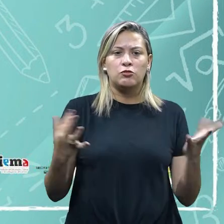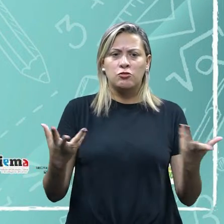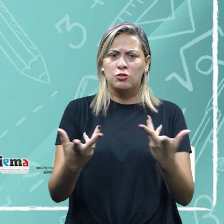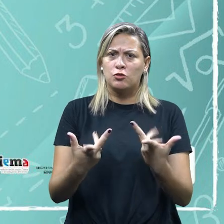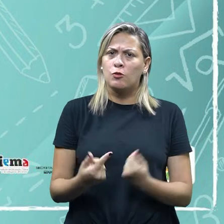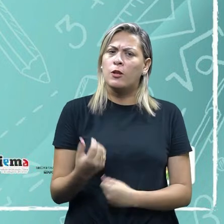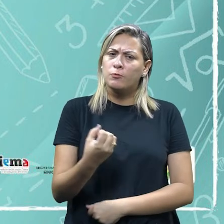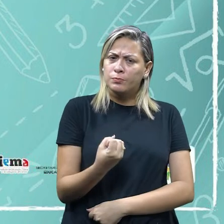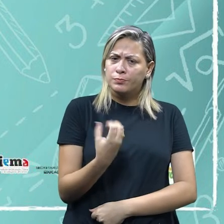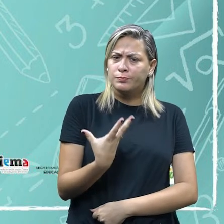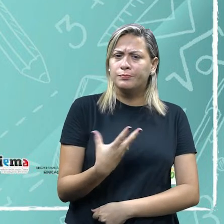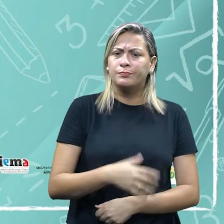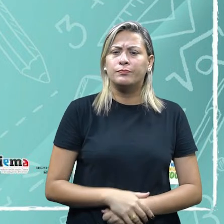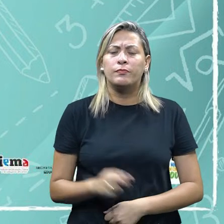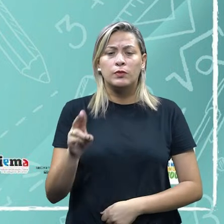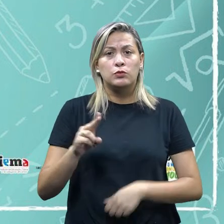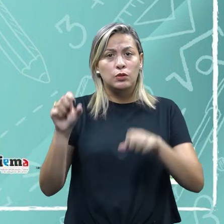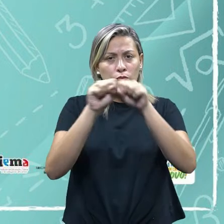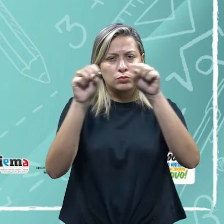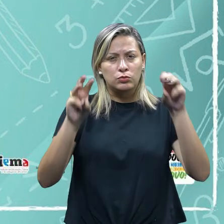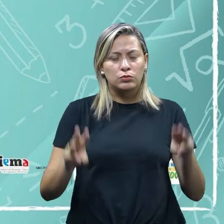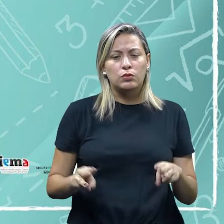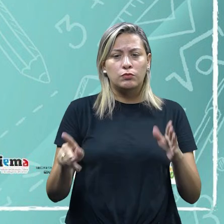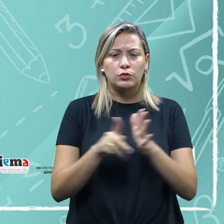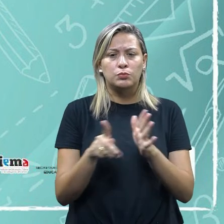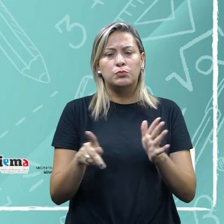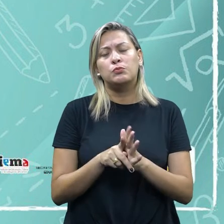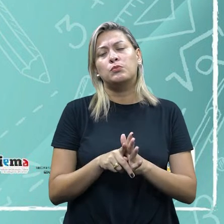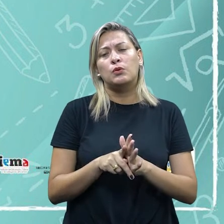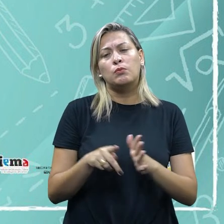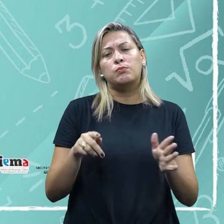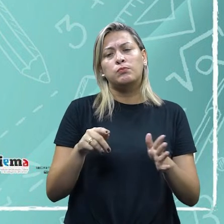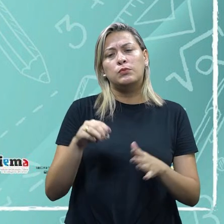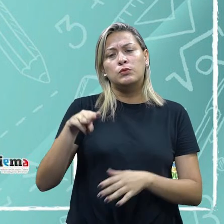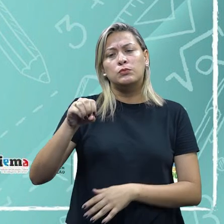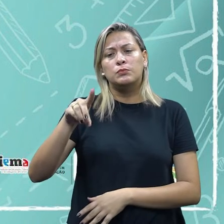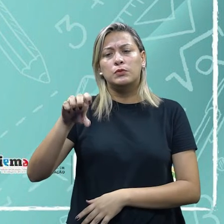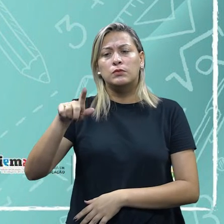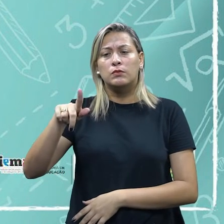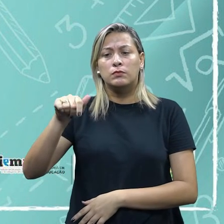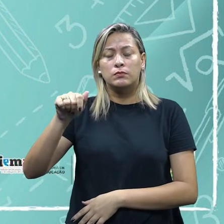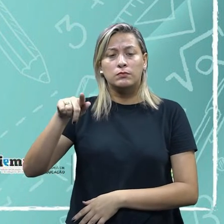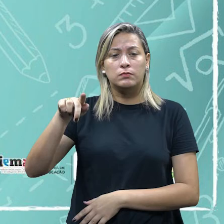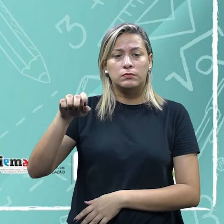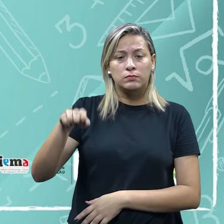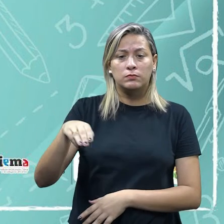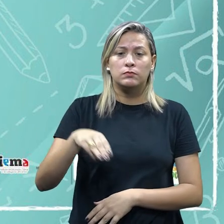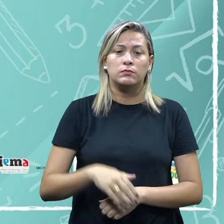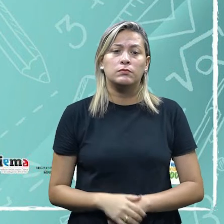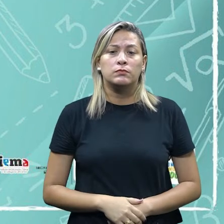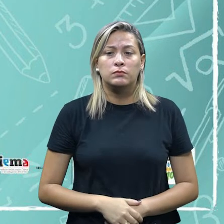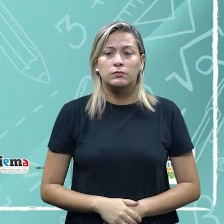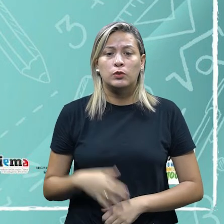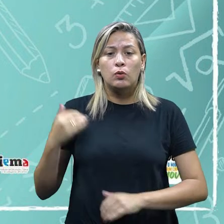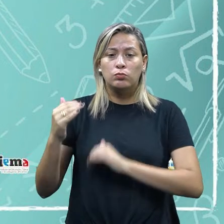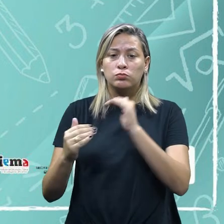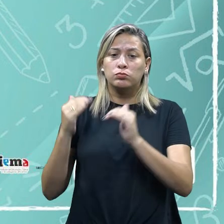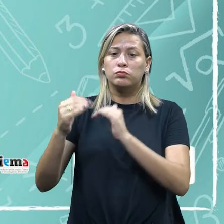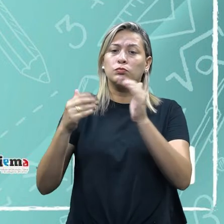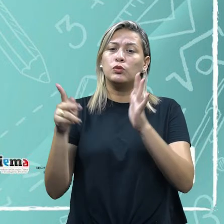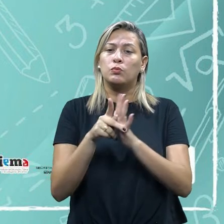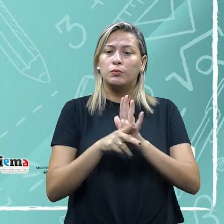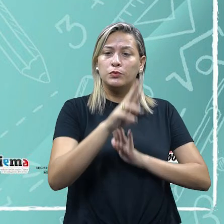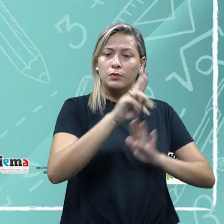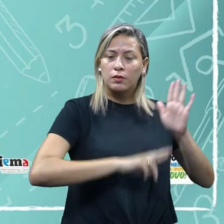qualidade e precisão dos softwares de modelagem. Então, através dessas simulações de desempenho de imagem, de alta qualidade do equipamento, a